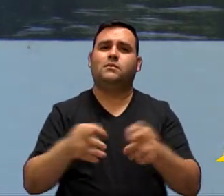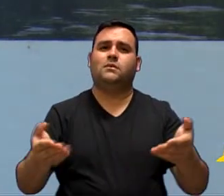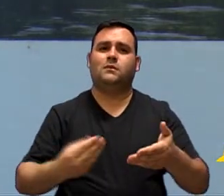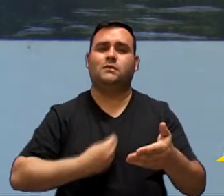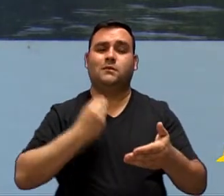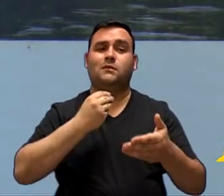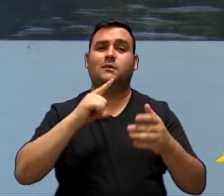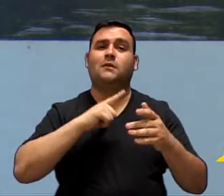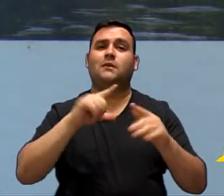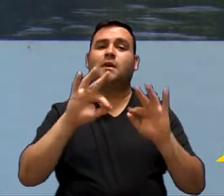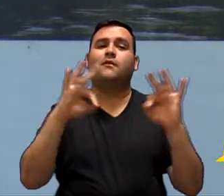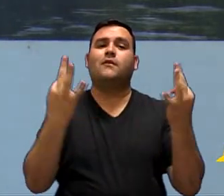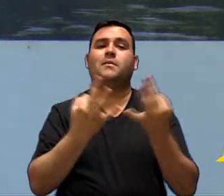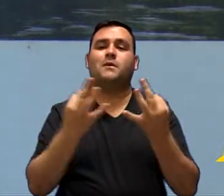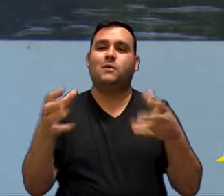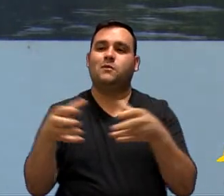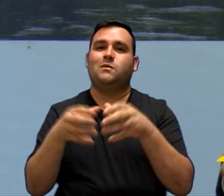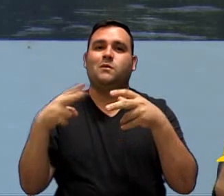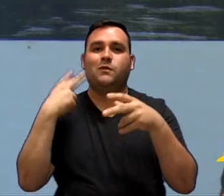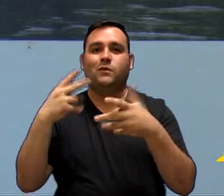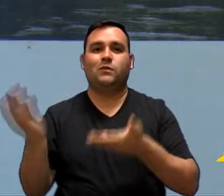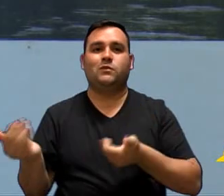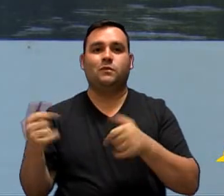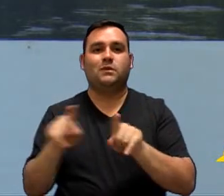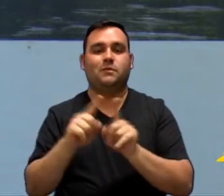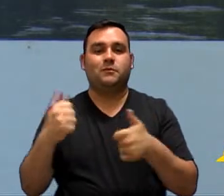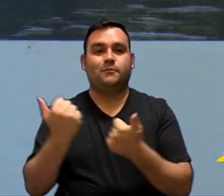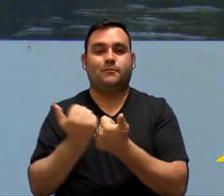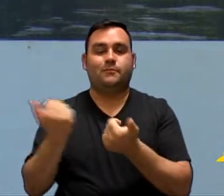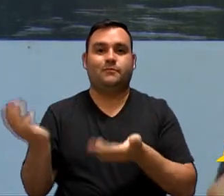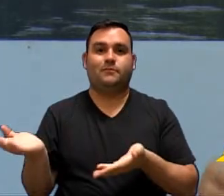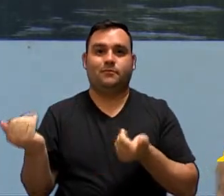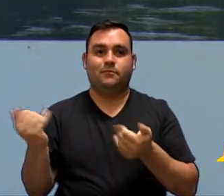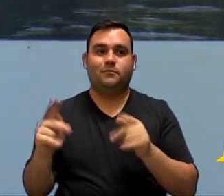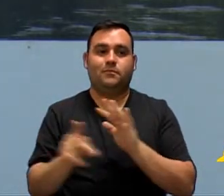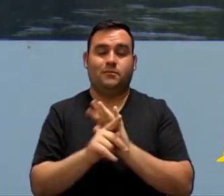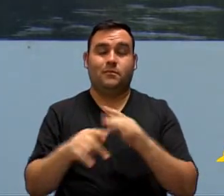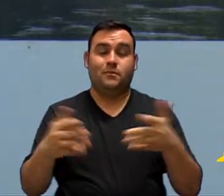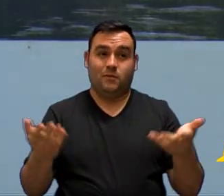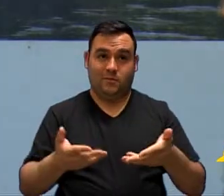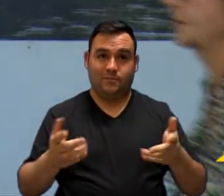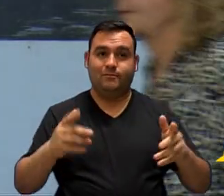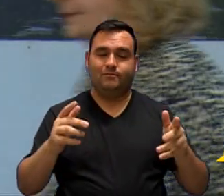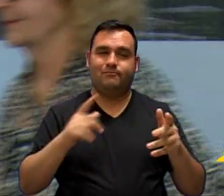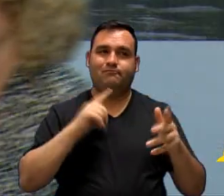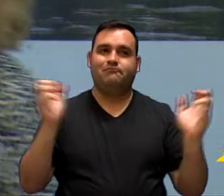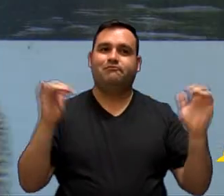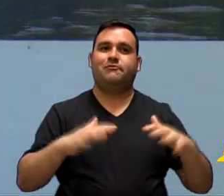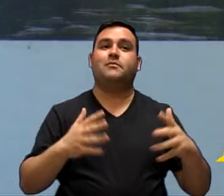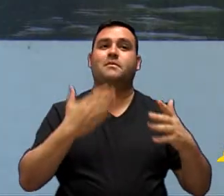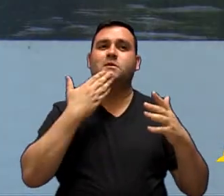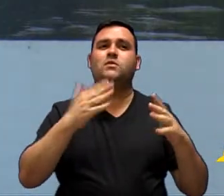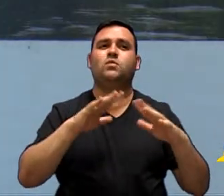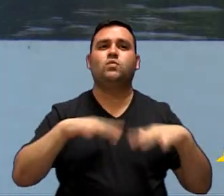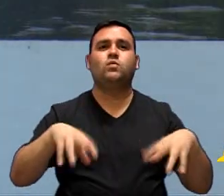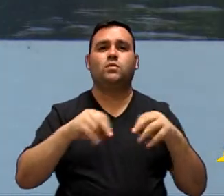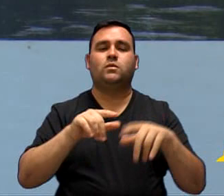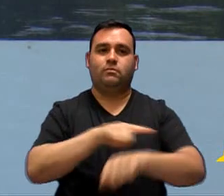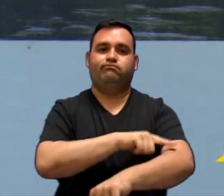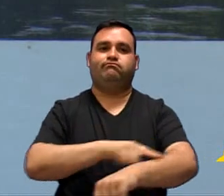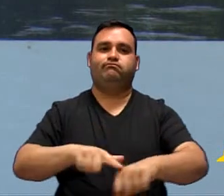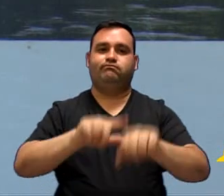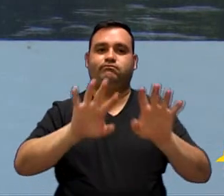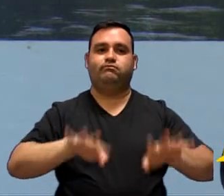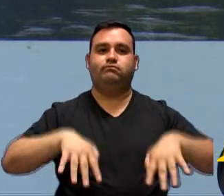dos familiares dos vereadores e suplentes mirins participando deste evento. Nós solicitamos agora que todos se coloquem